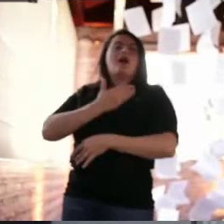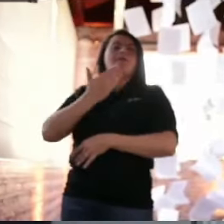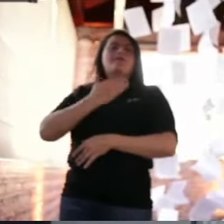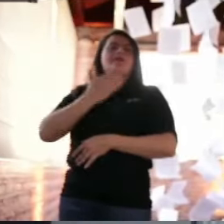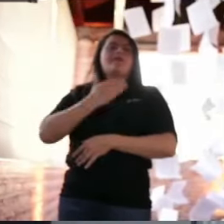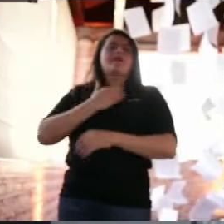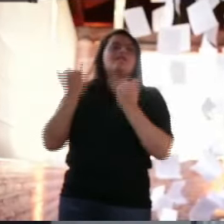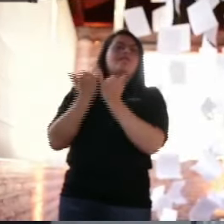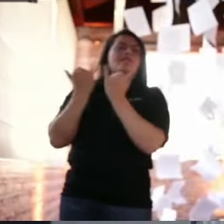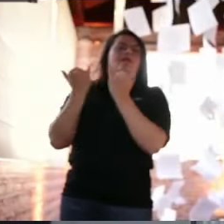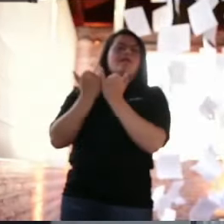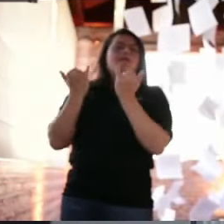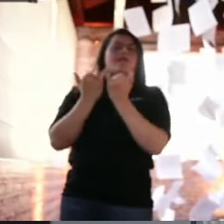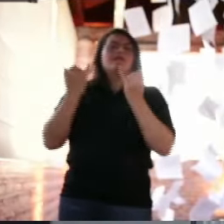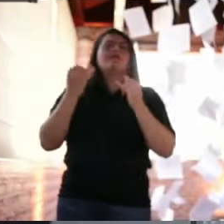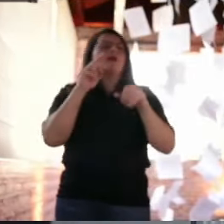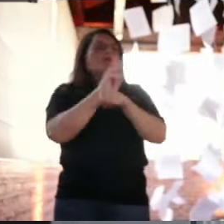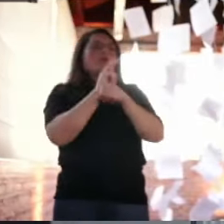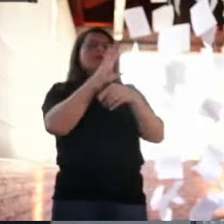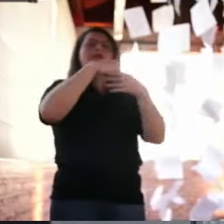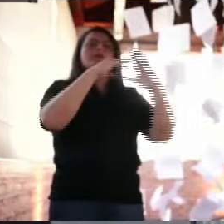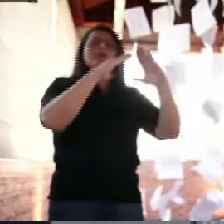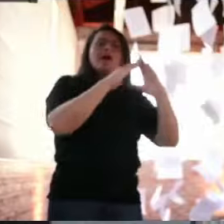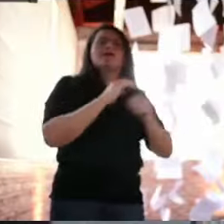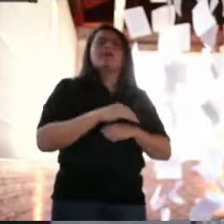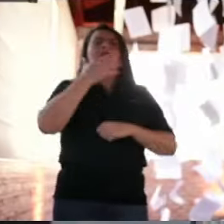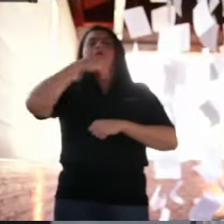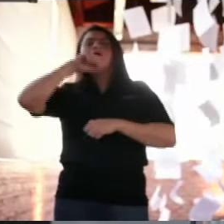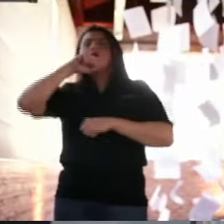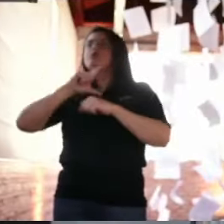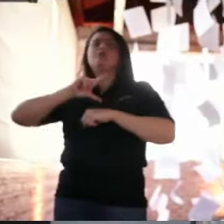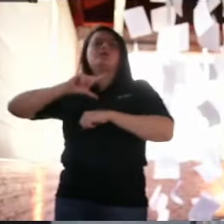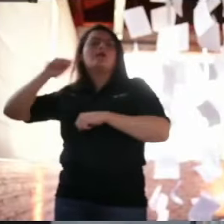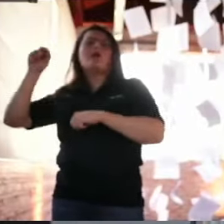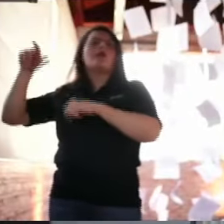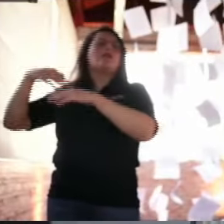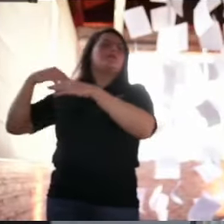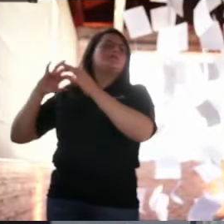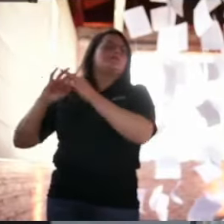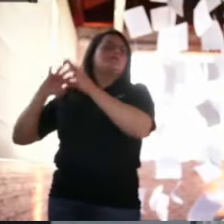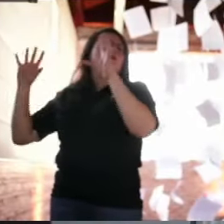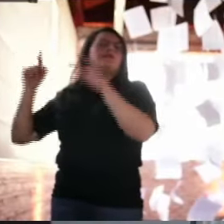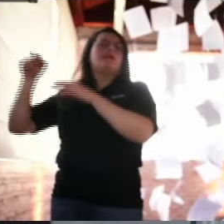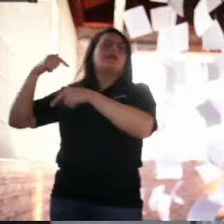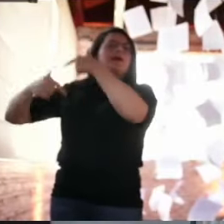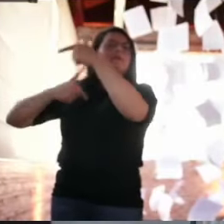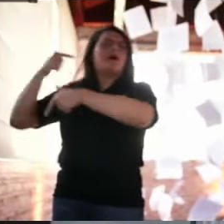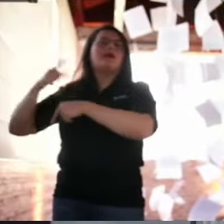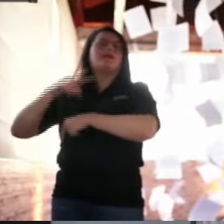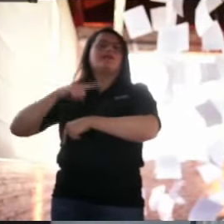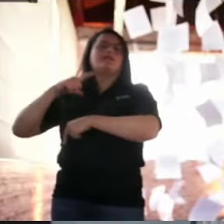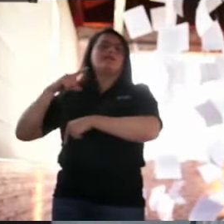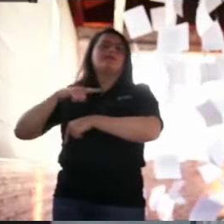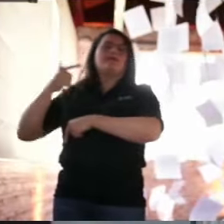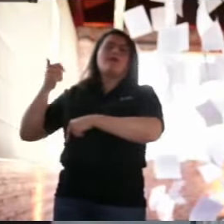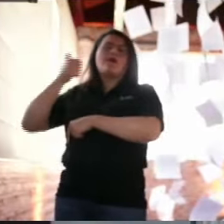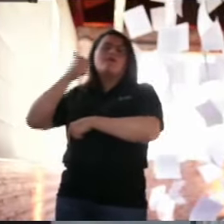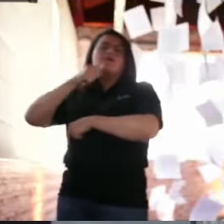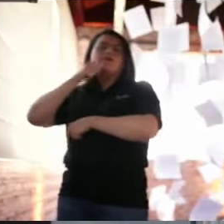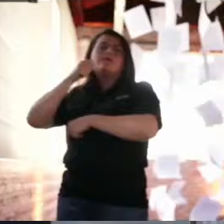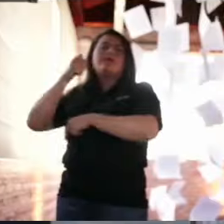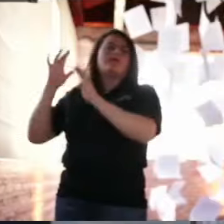fica cuidando de casa o marido sai faz o que tem que fazer é provedor tem uma amante outra família